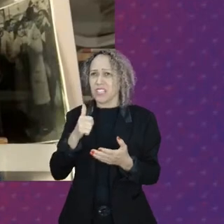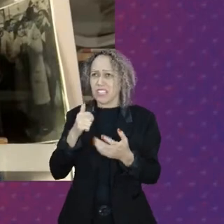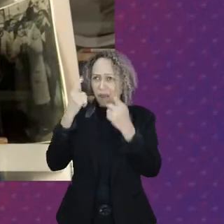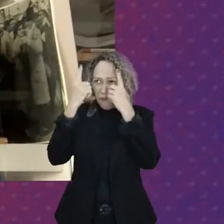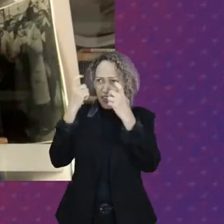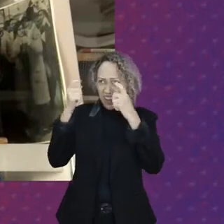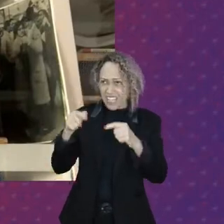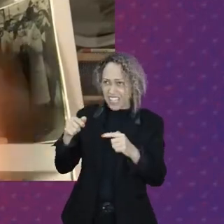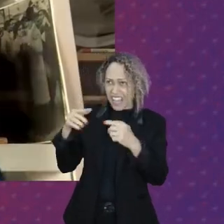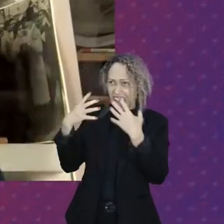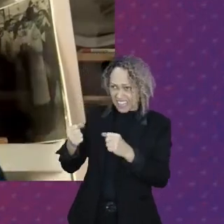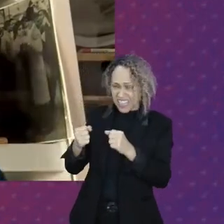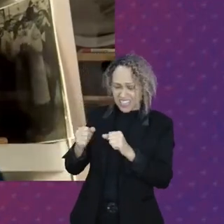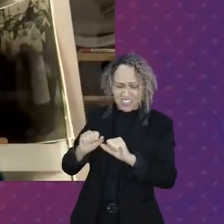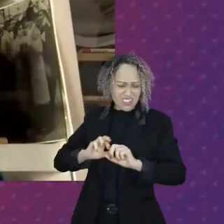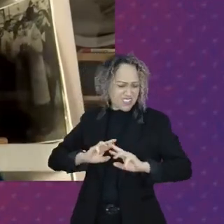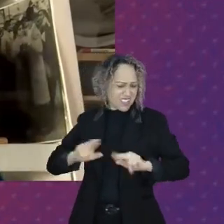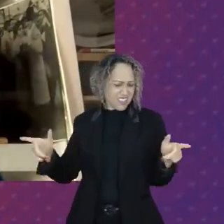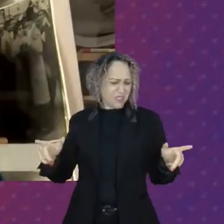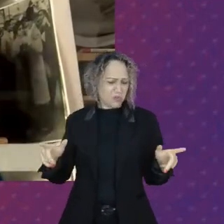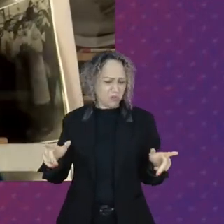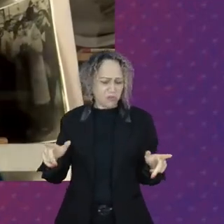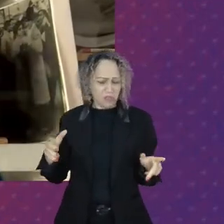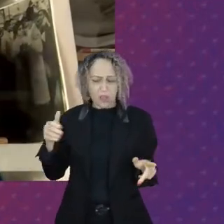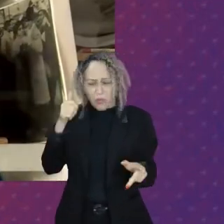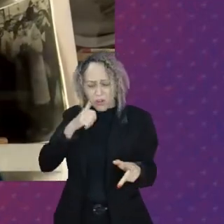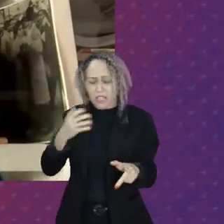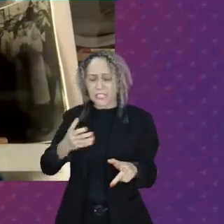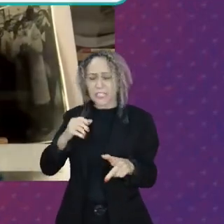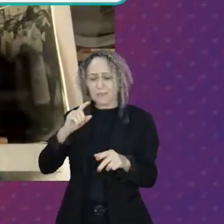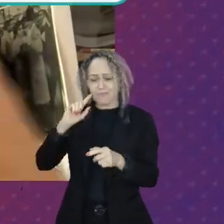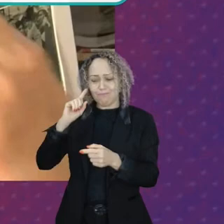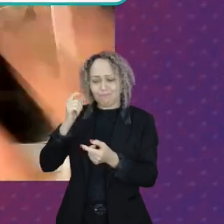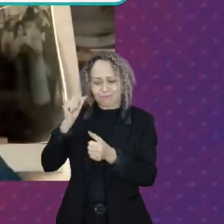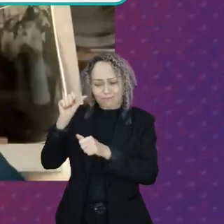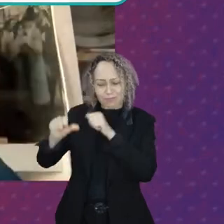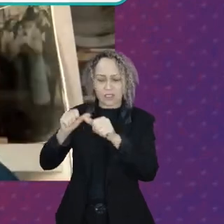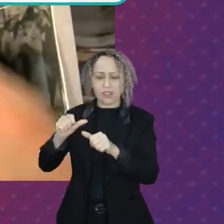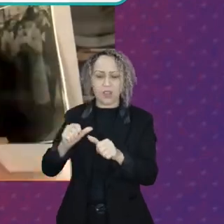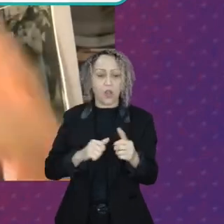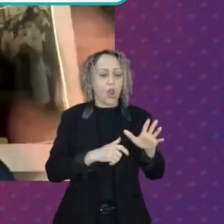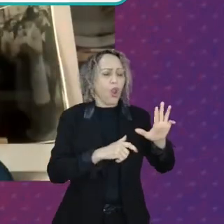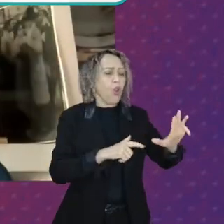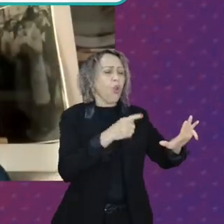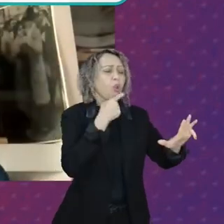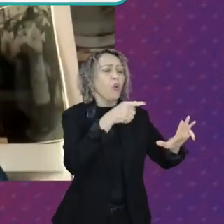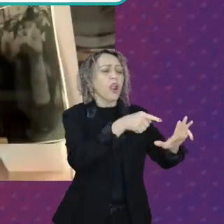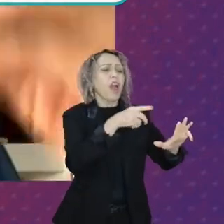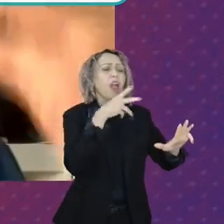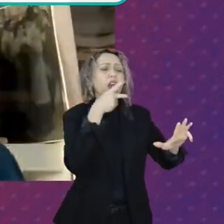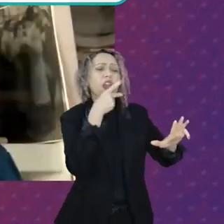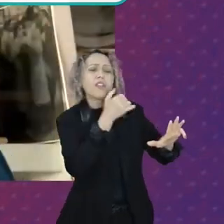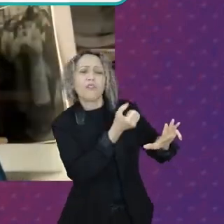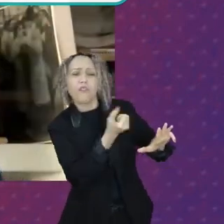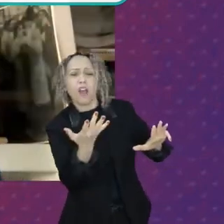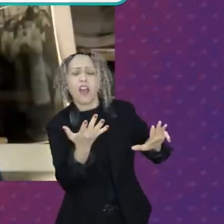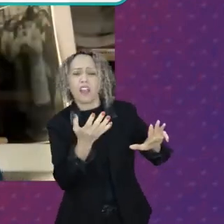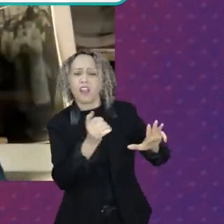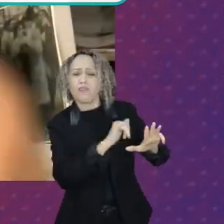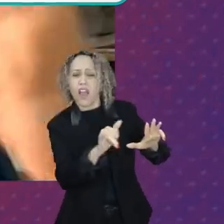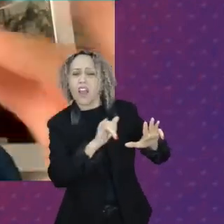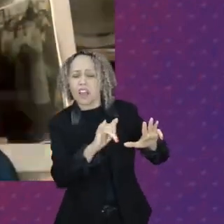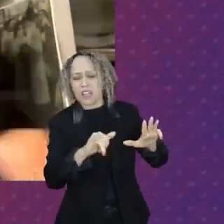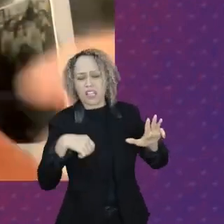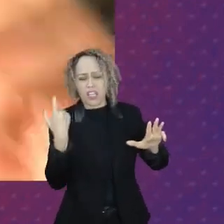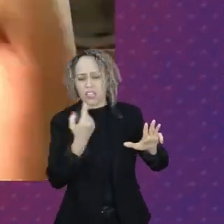violência, né? O Lula vive dizendo que nós não queremos armas, nós queremos livros. É isso mesmo, nós queremos livros, nós